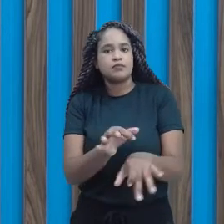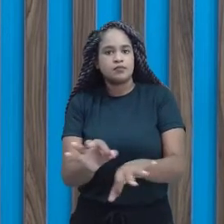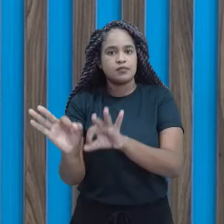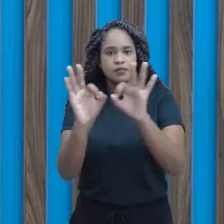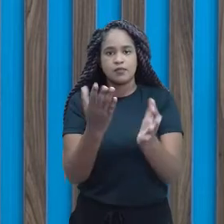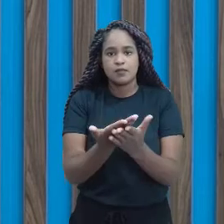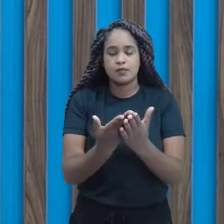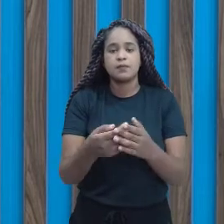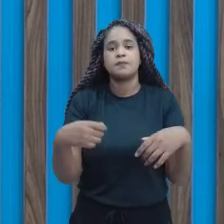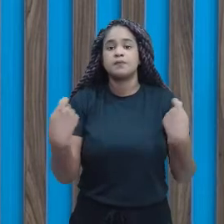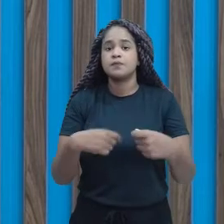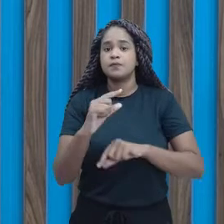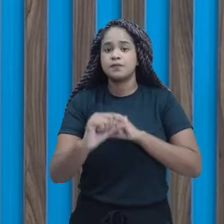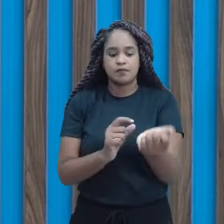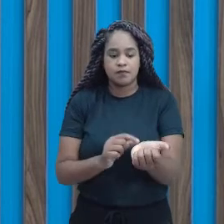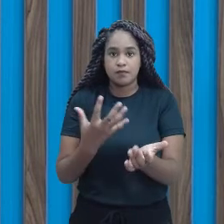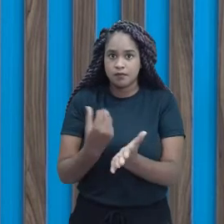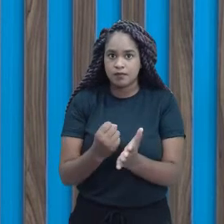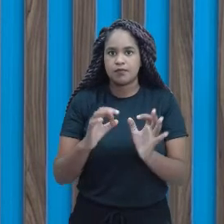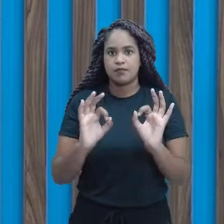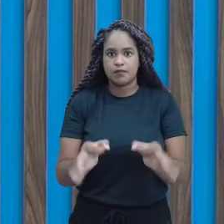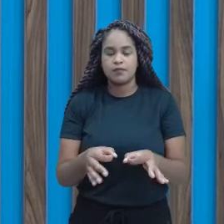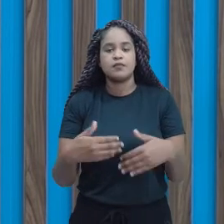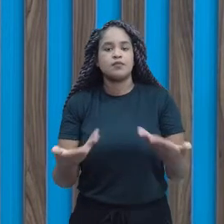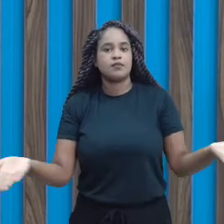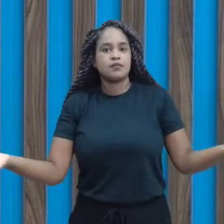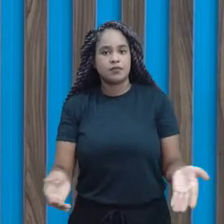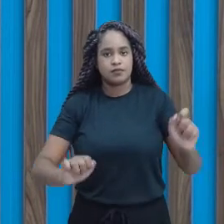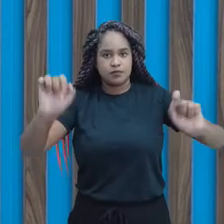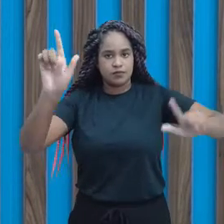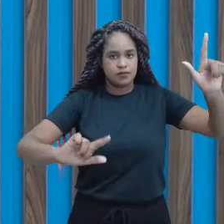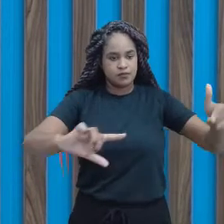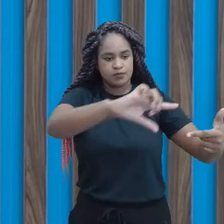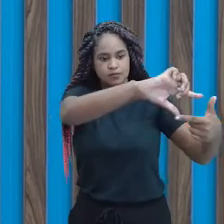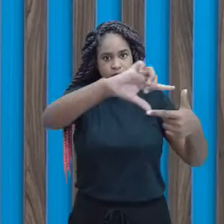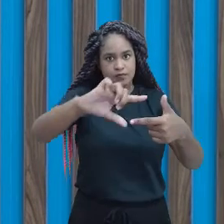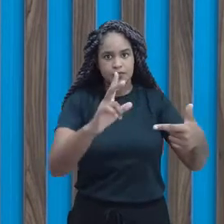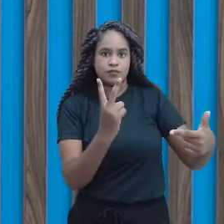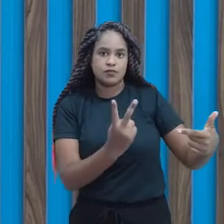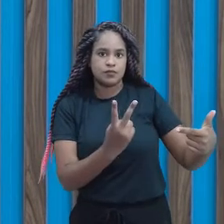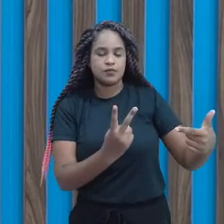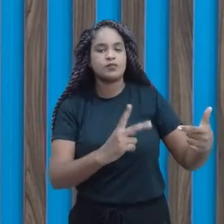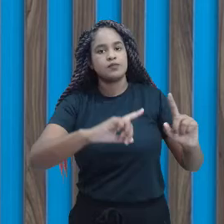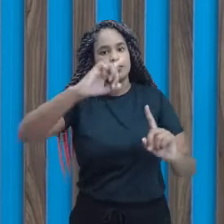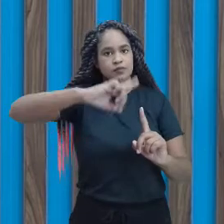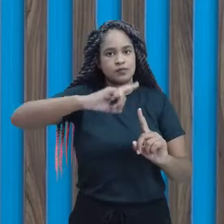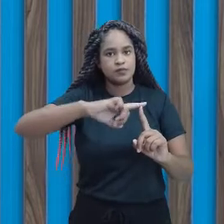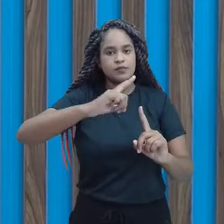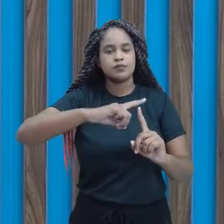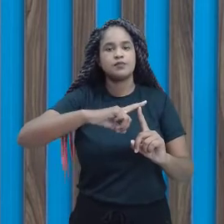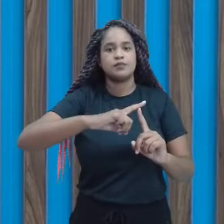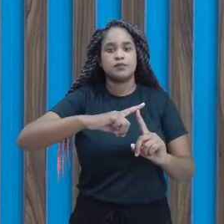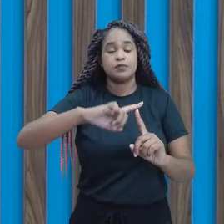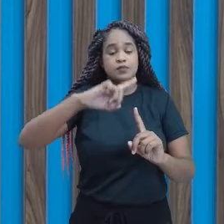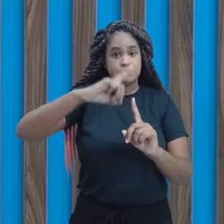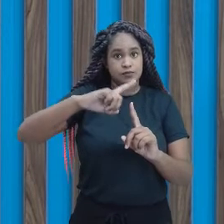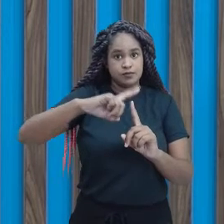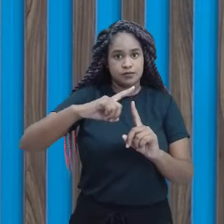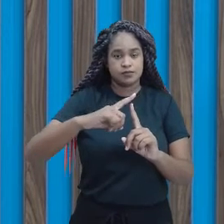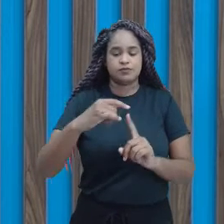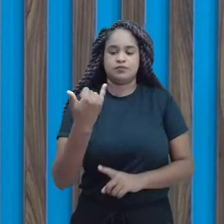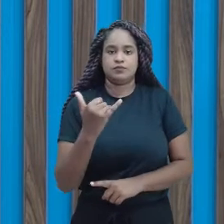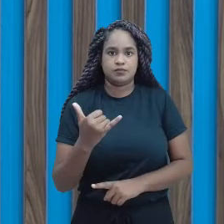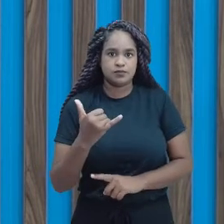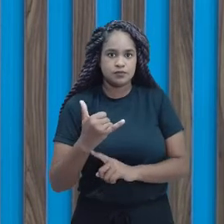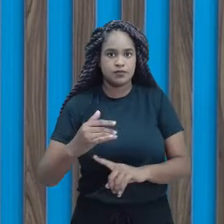fazer o download do aplicativo, tá bom? Então vai aparecer aí 2 QR Codes na sua telinha, tá? Vai aparecer o QR Code aí para o